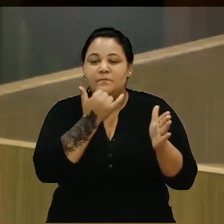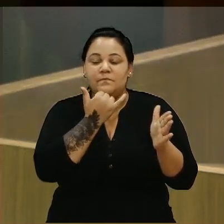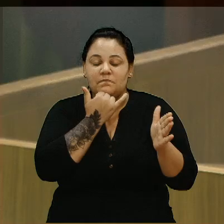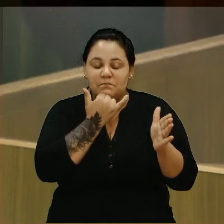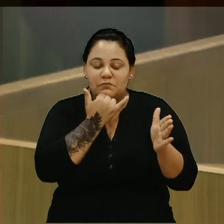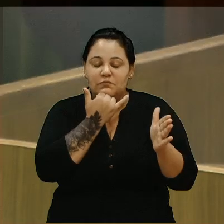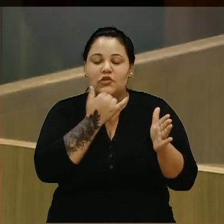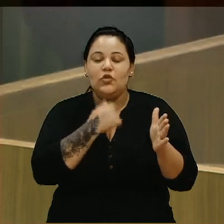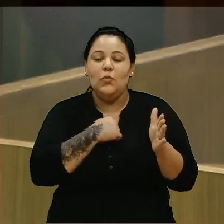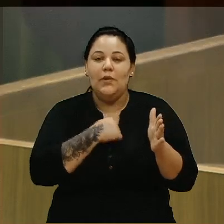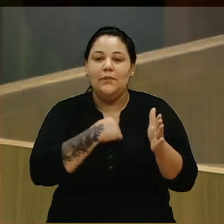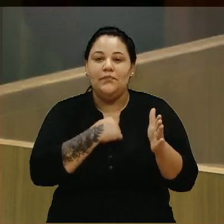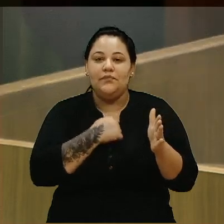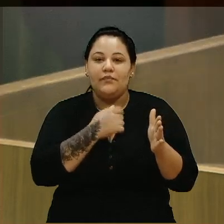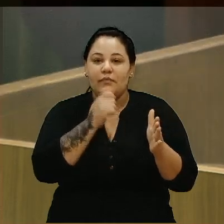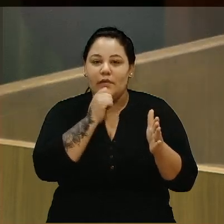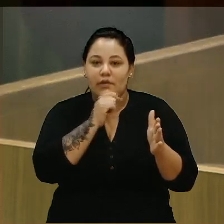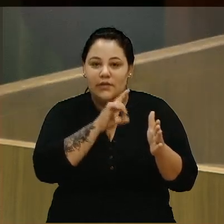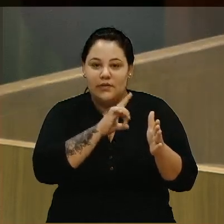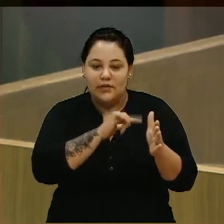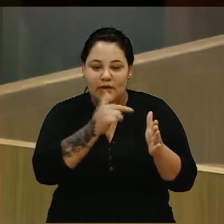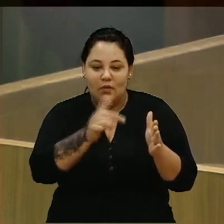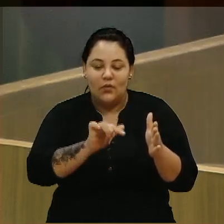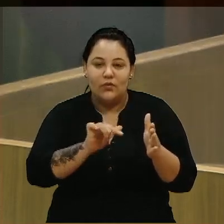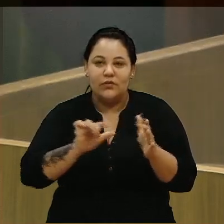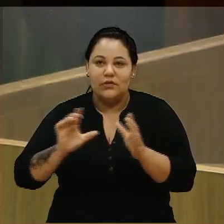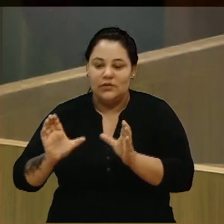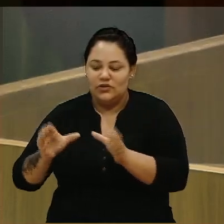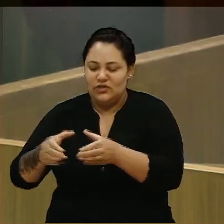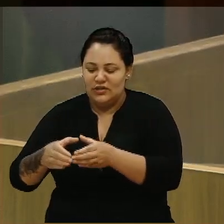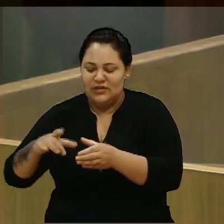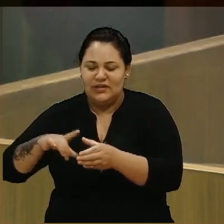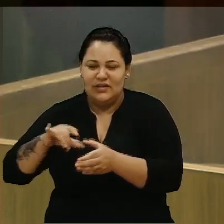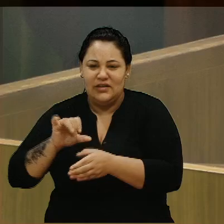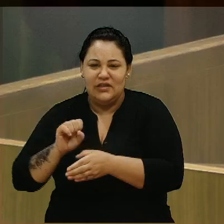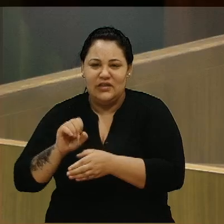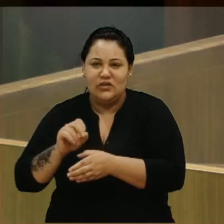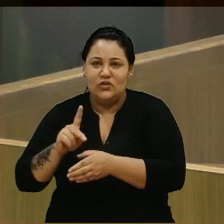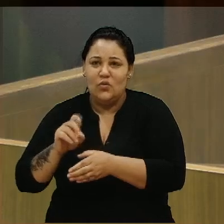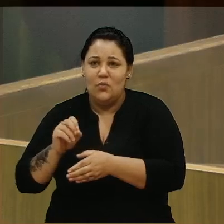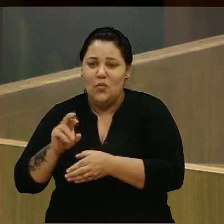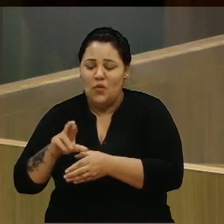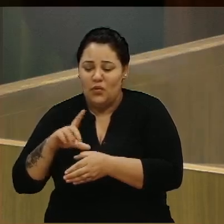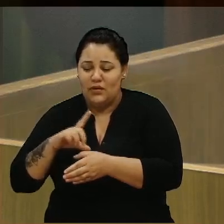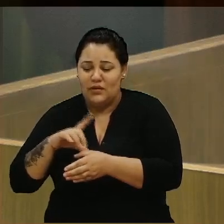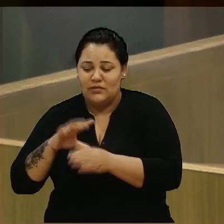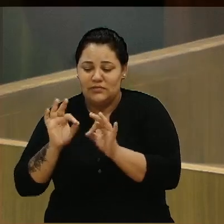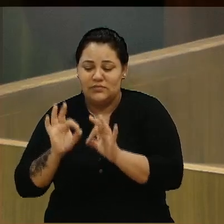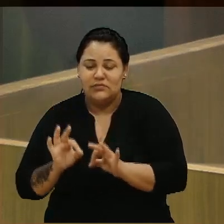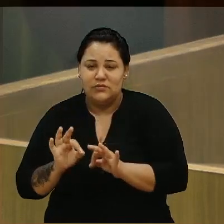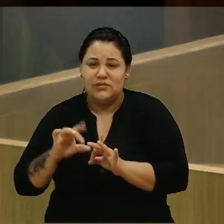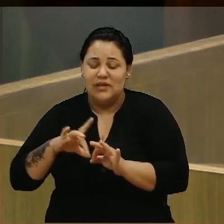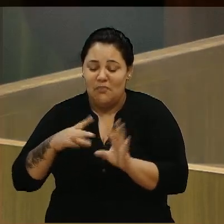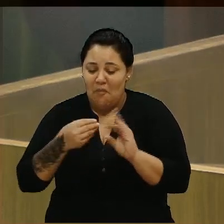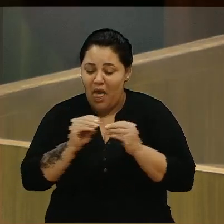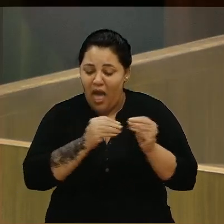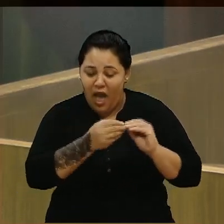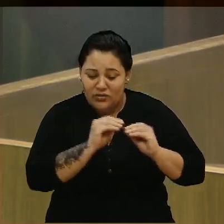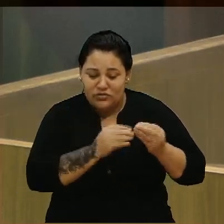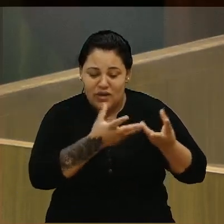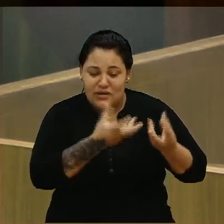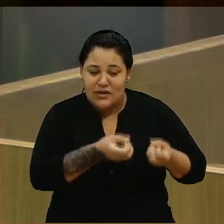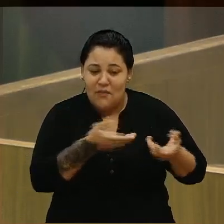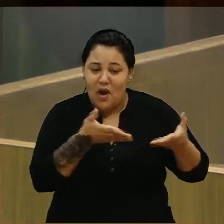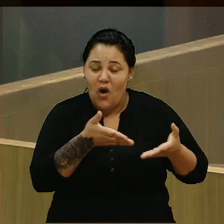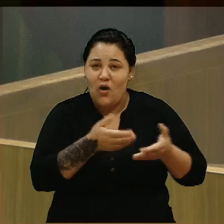tenho, na outra lixeira, eu tenho o isopor, tenho essas embalagens de BOPP, tenho essas embalagens plásticas que eles estão recebendo